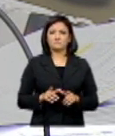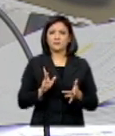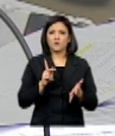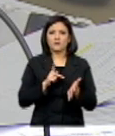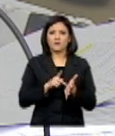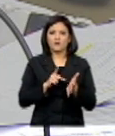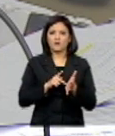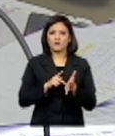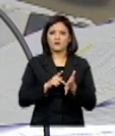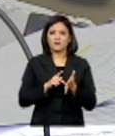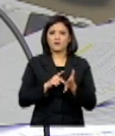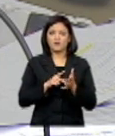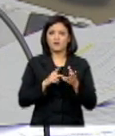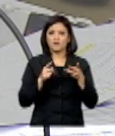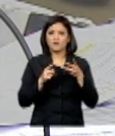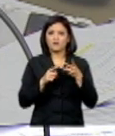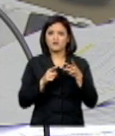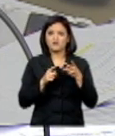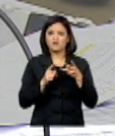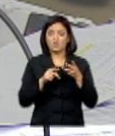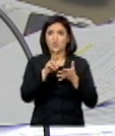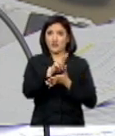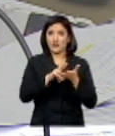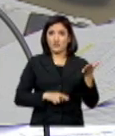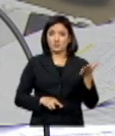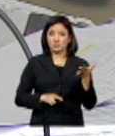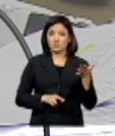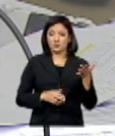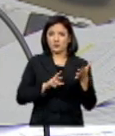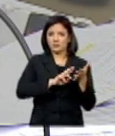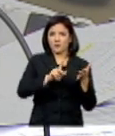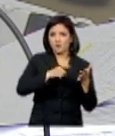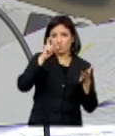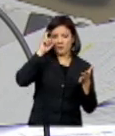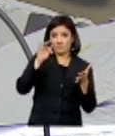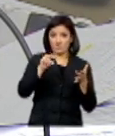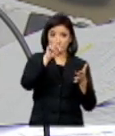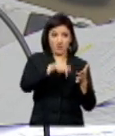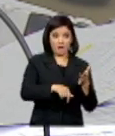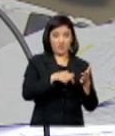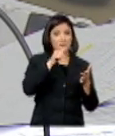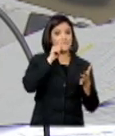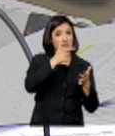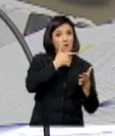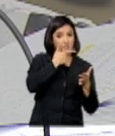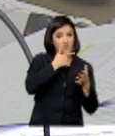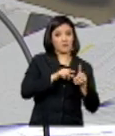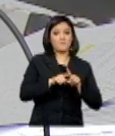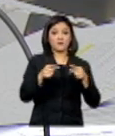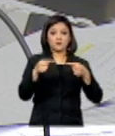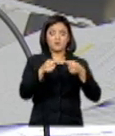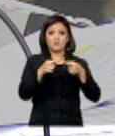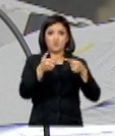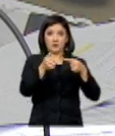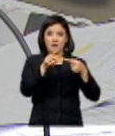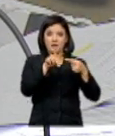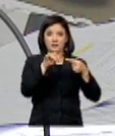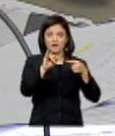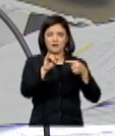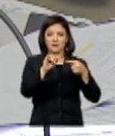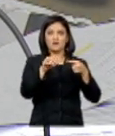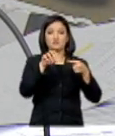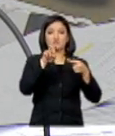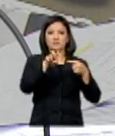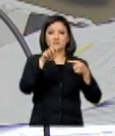desse caso muito semelhante com o início é marco aurélio mas no primeiro caso a de 5 745 alterando o